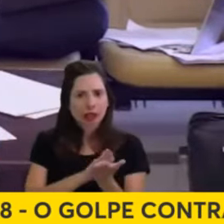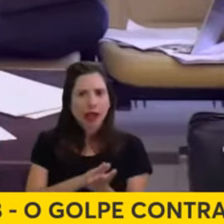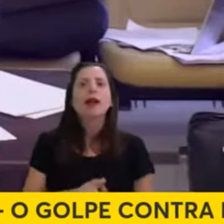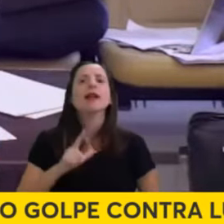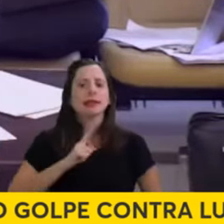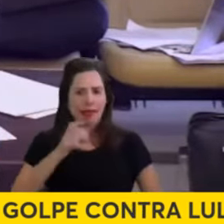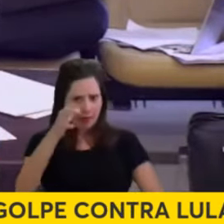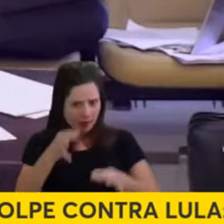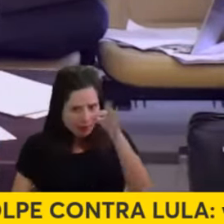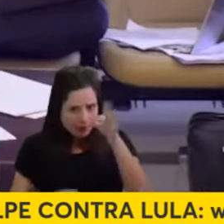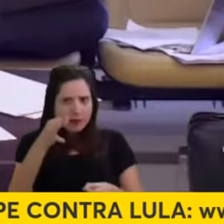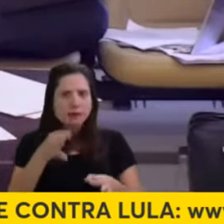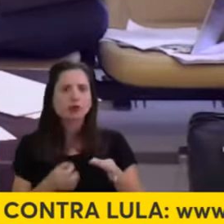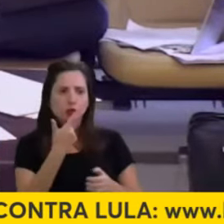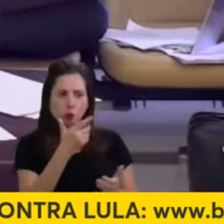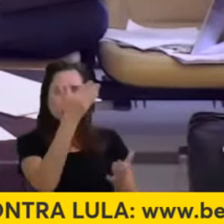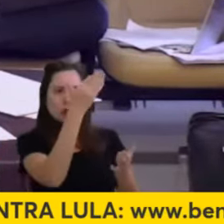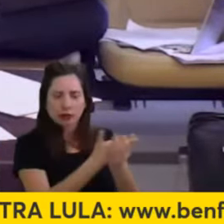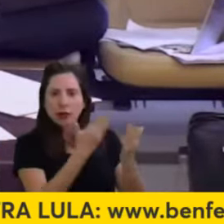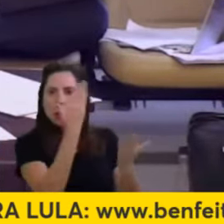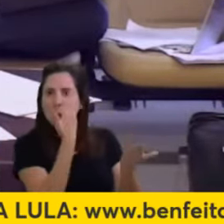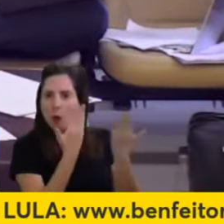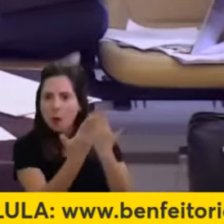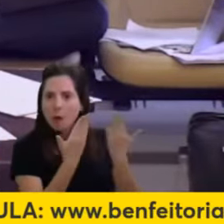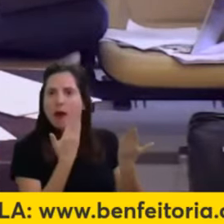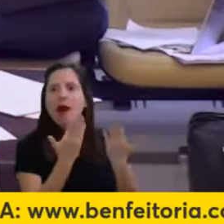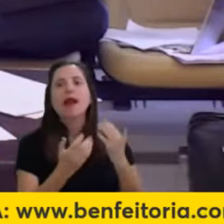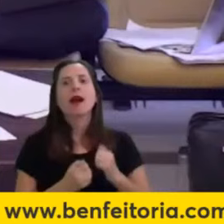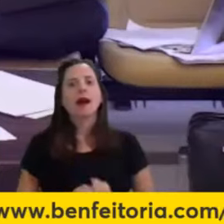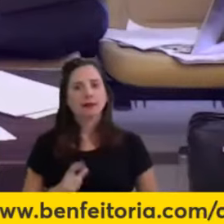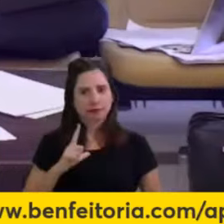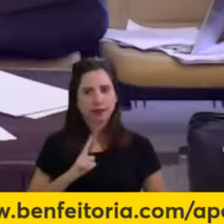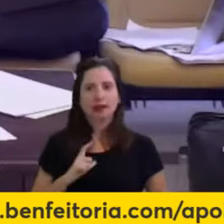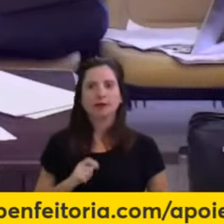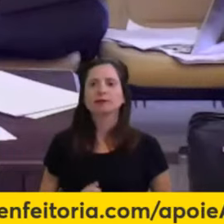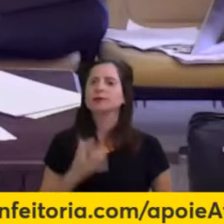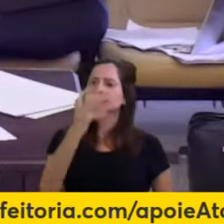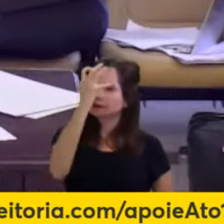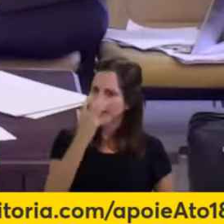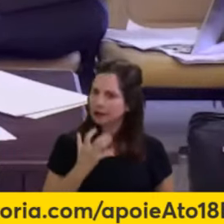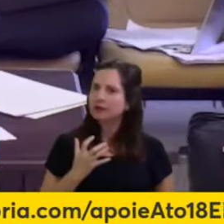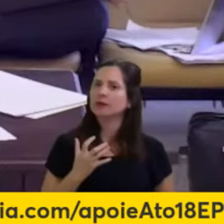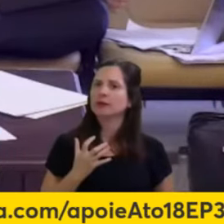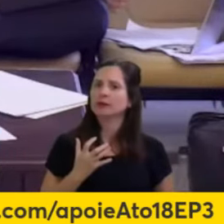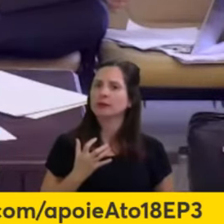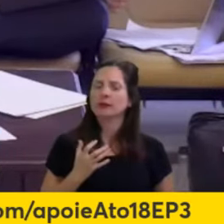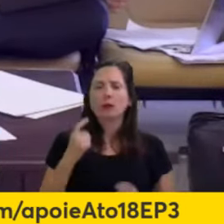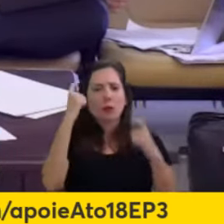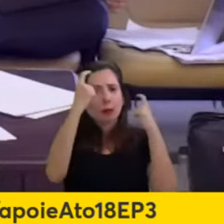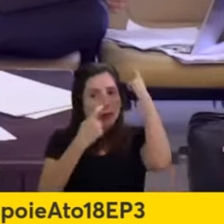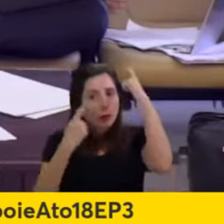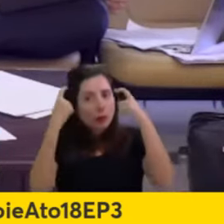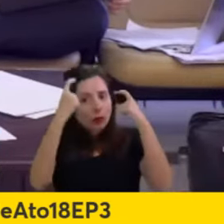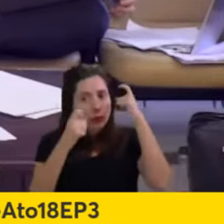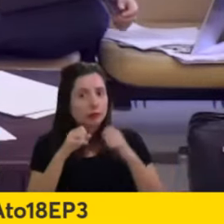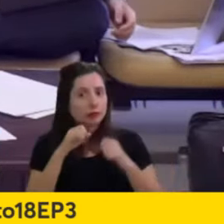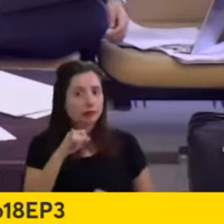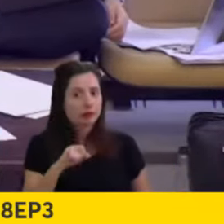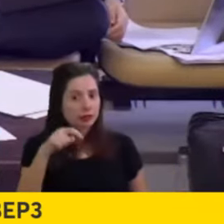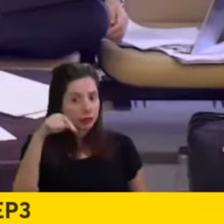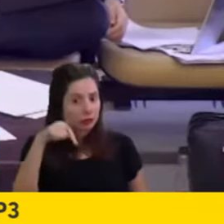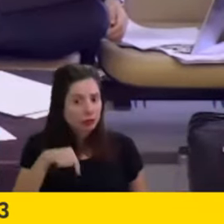sólida sobre queimar largada numa disputa eleitoral eu sinceramente me preocupo se isso daqui for